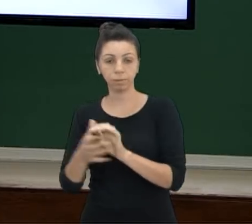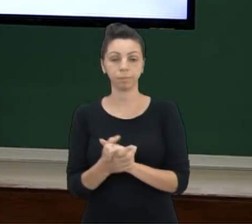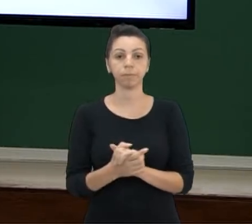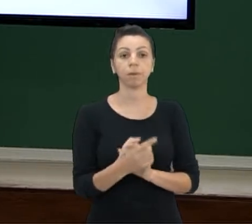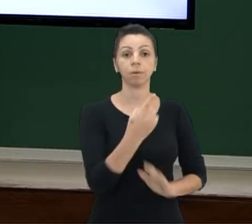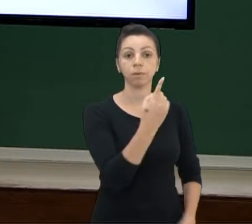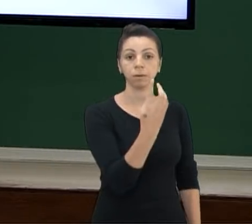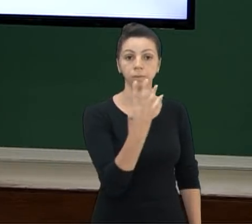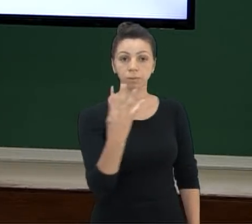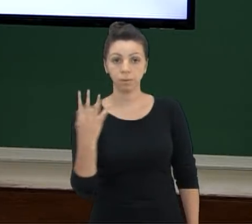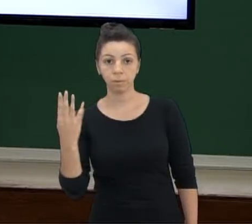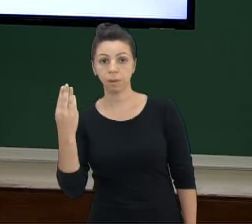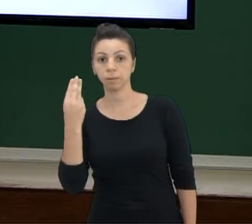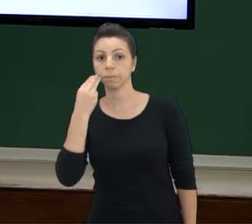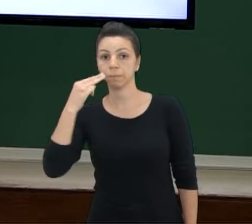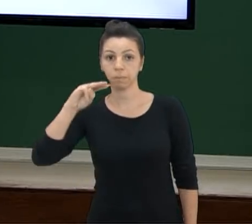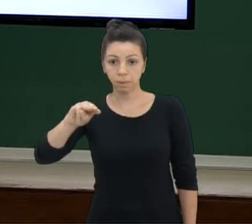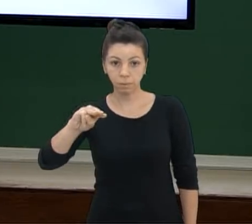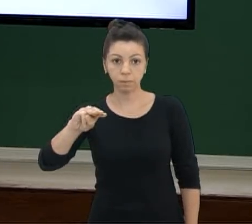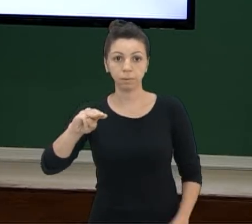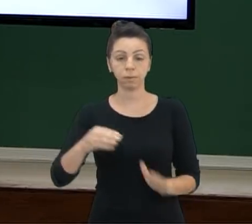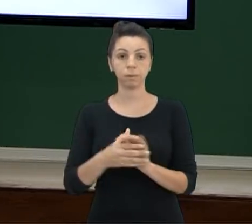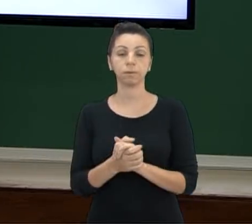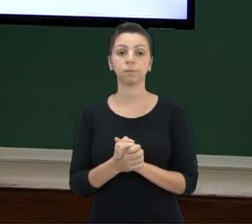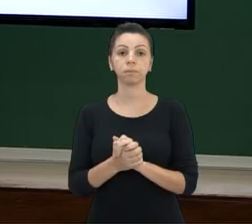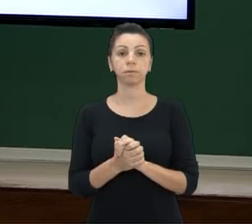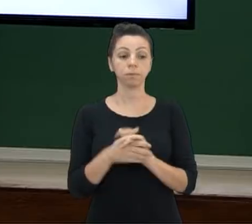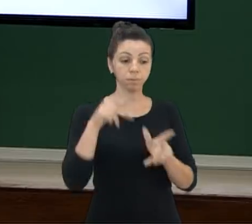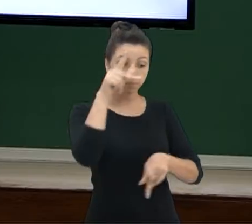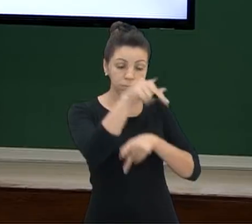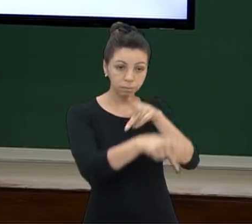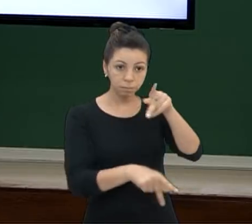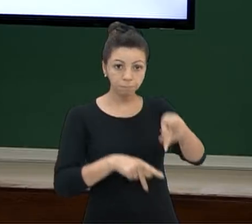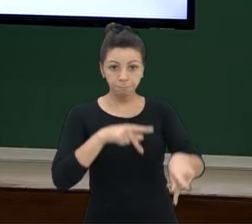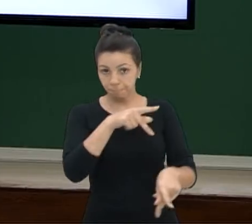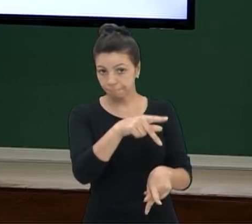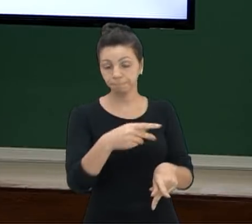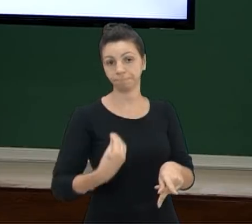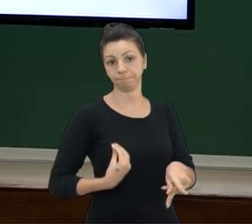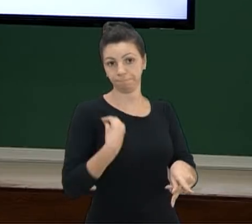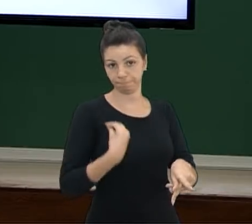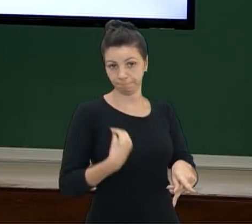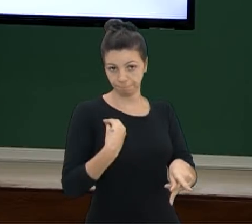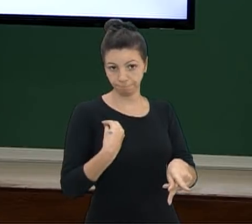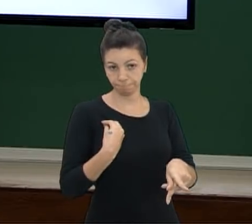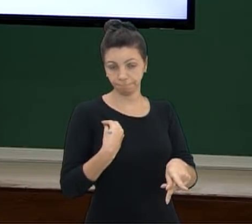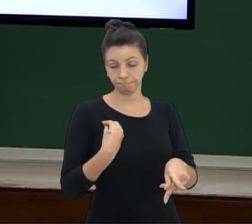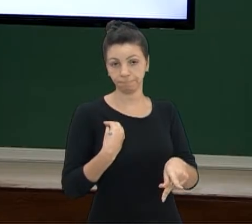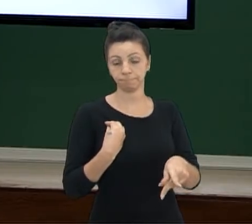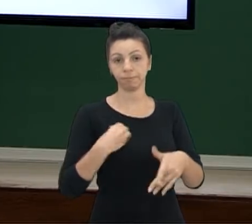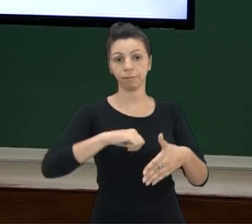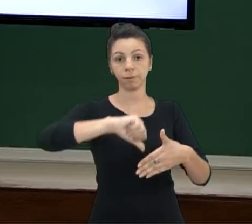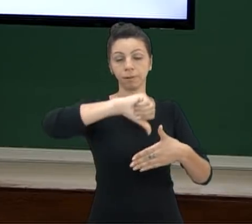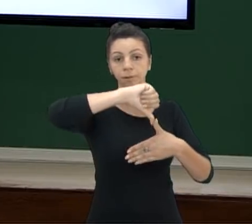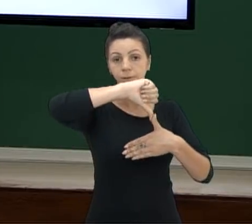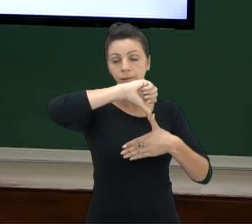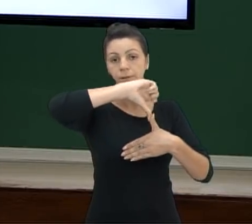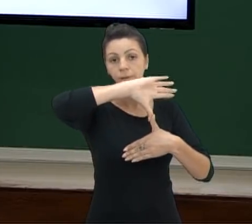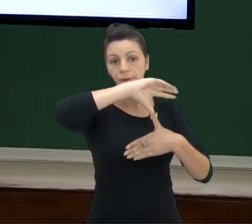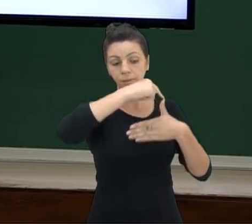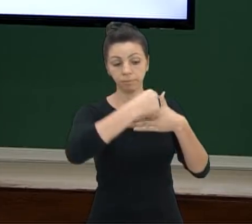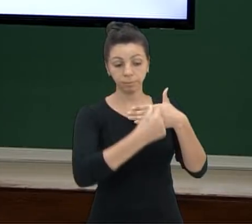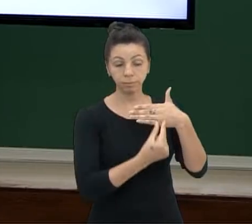144 milhões de habitantes que nós temos na América Andina, essa população ela é fruto